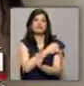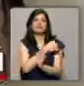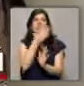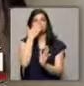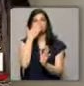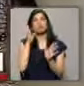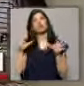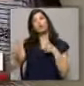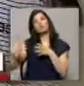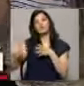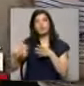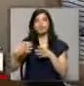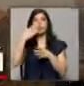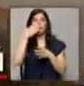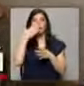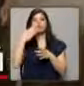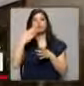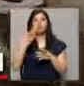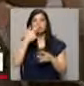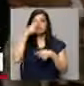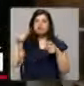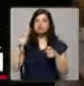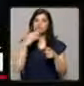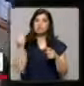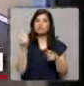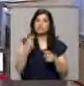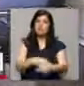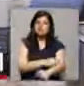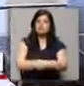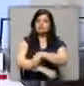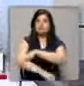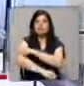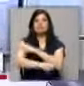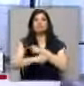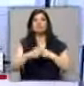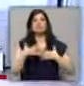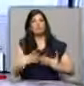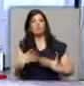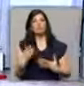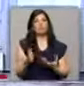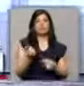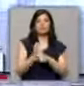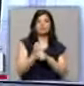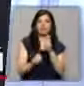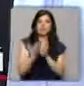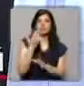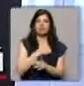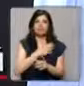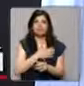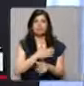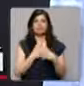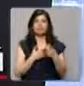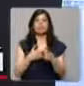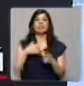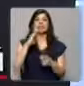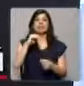um negócio na cidade de Lisboa. Empreendedores que já são muitos, que já saíram das incubadoras municipais. Sim, a Startup Lisboa é uma incubadora de